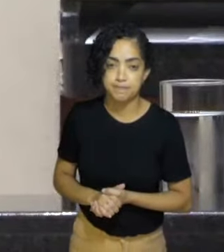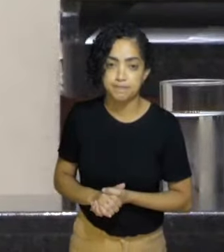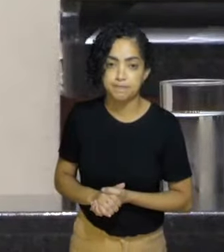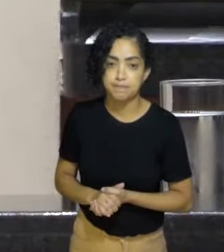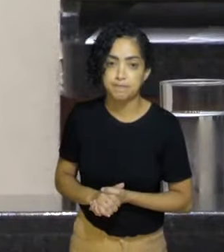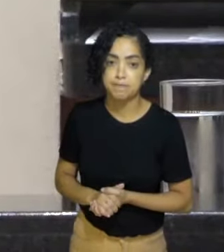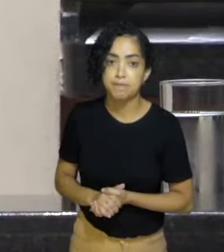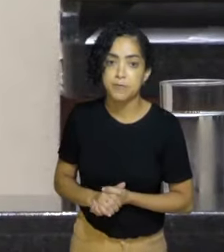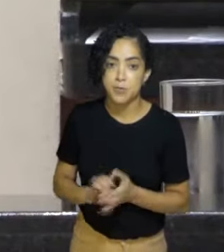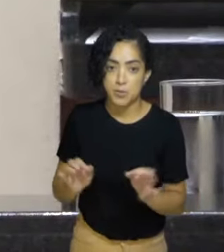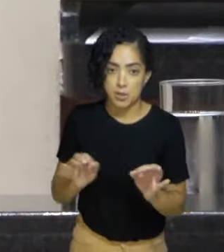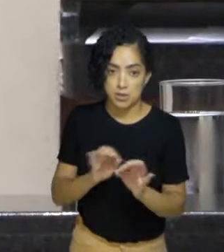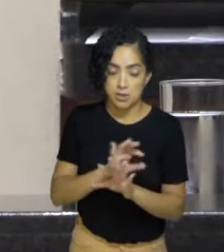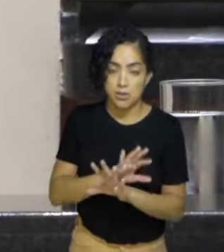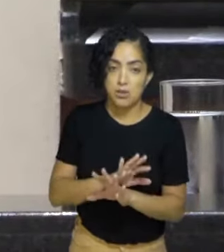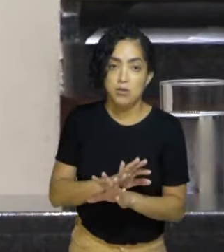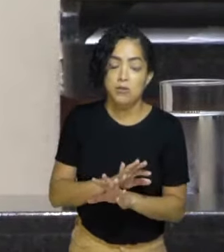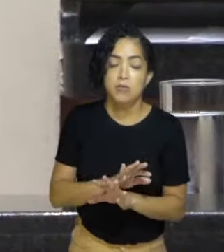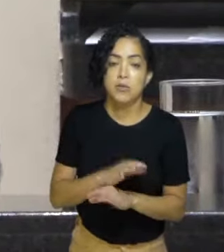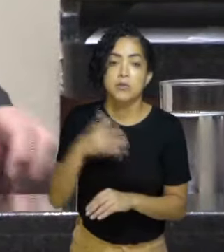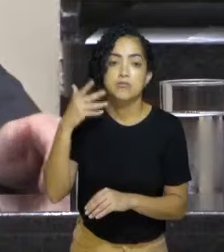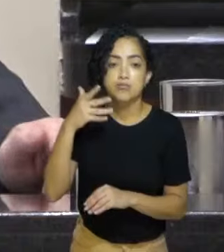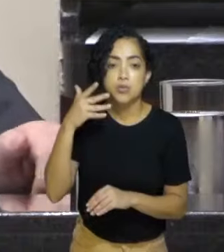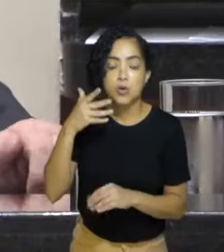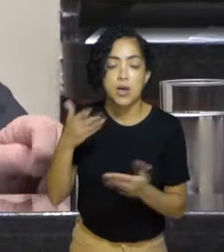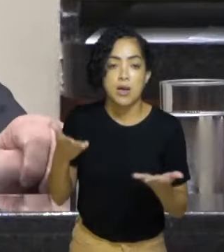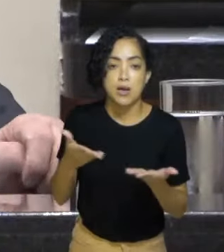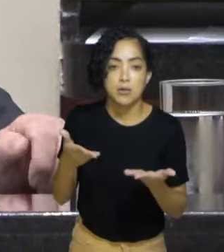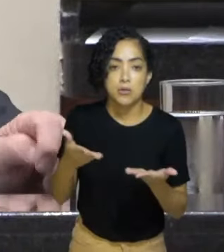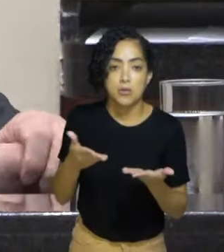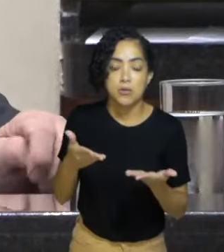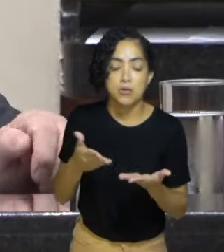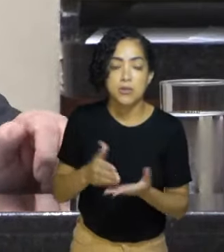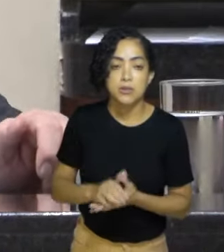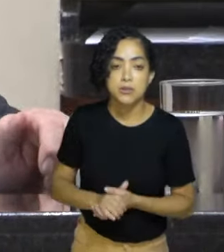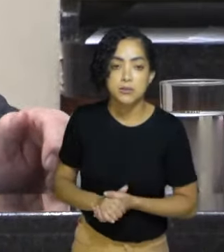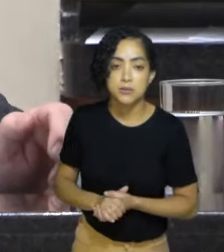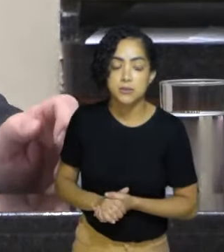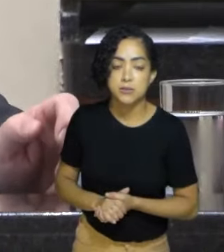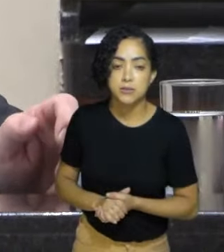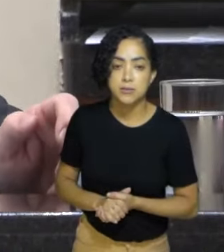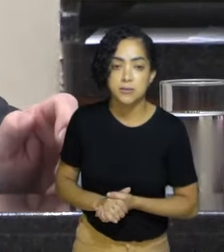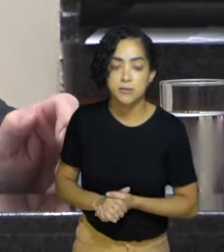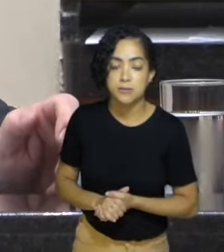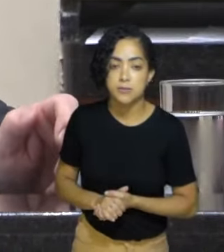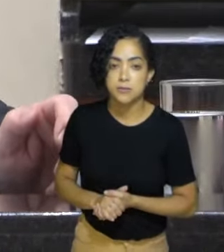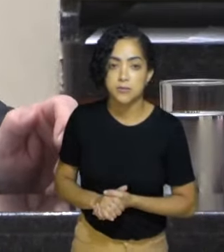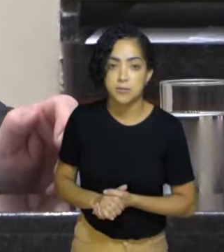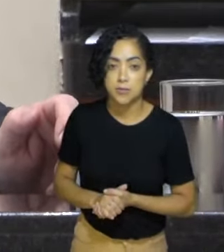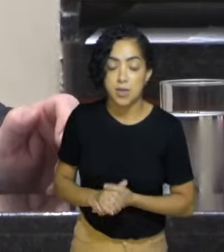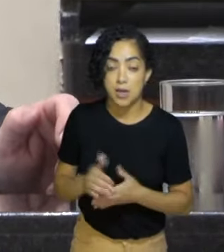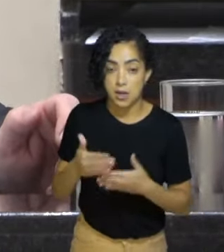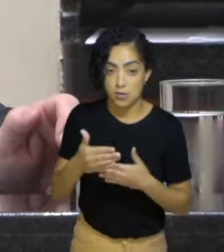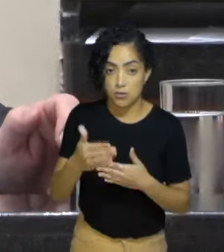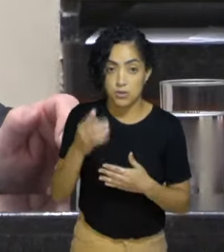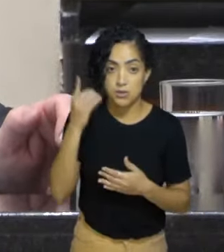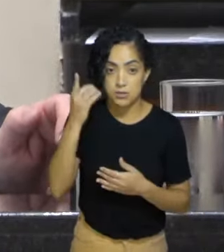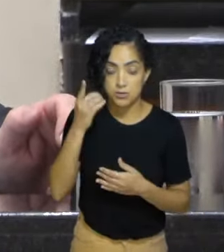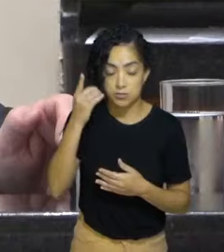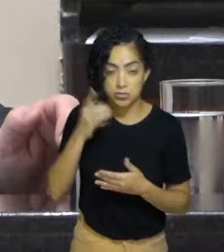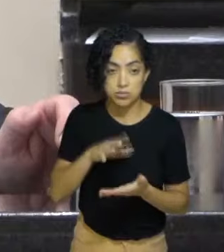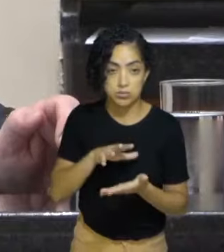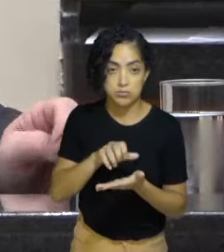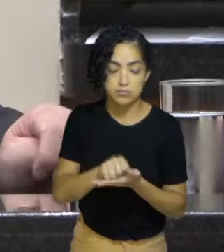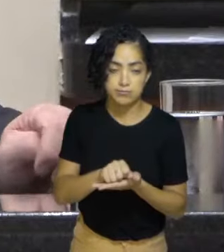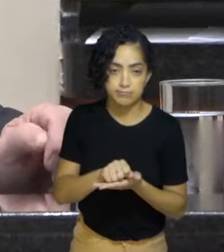presidente. Feita a manifestação, deputado Maurício. Na sequência, inscrito em